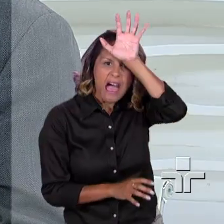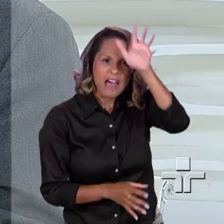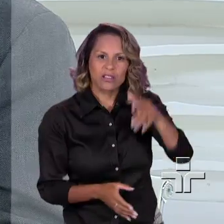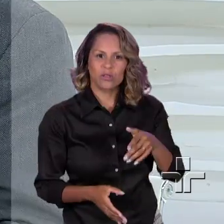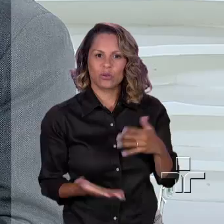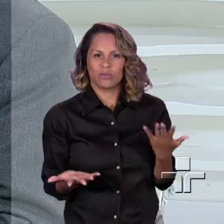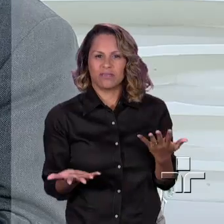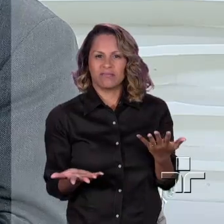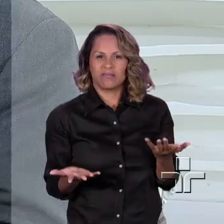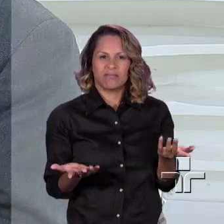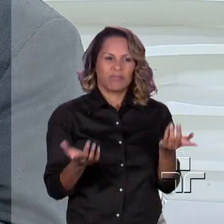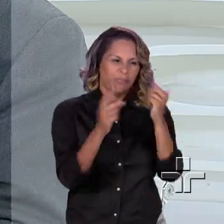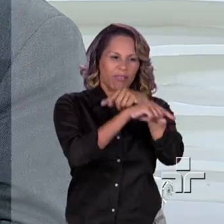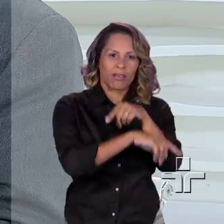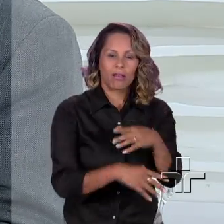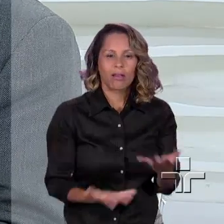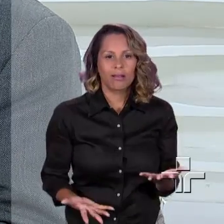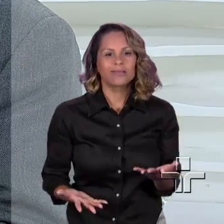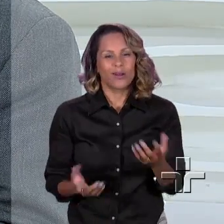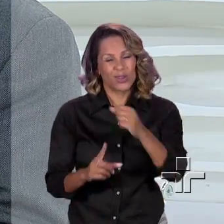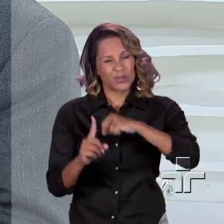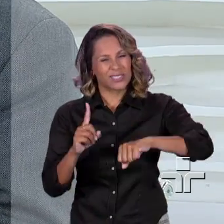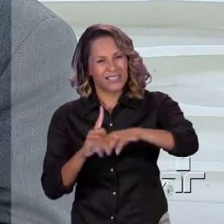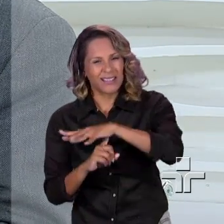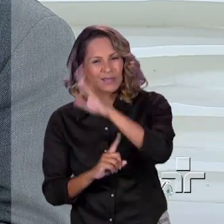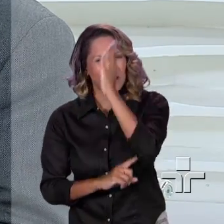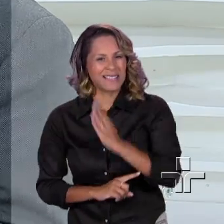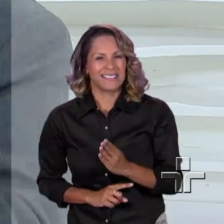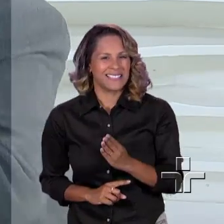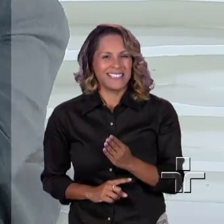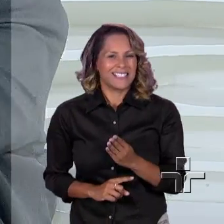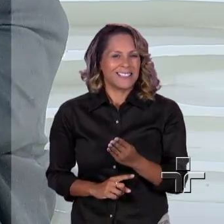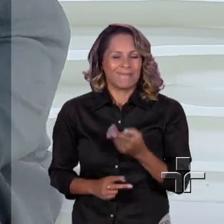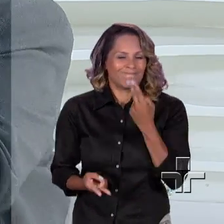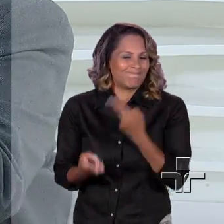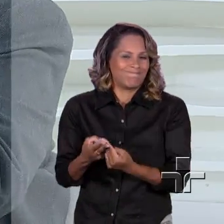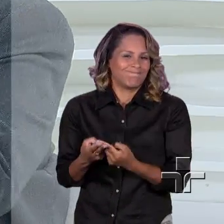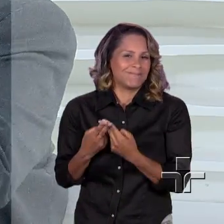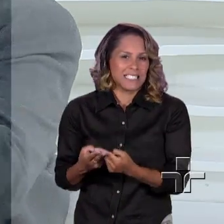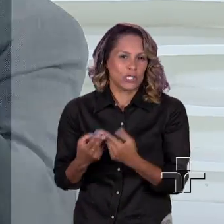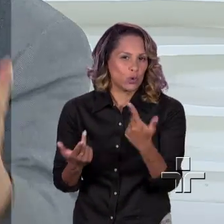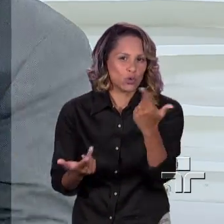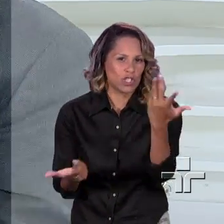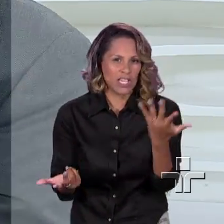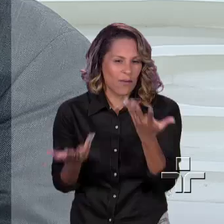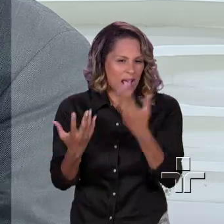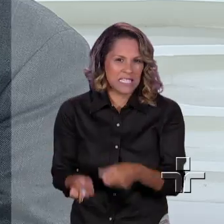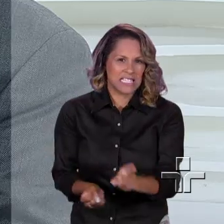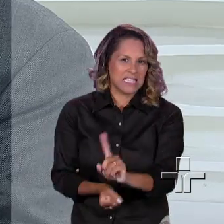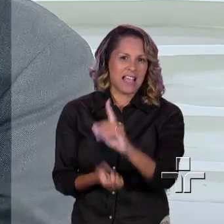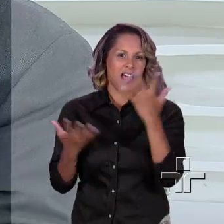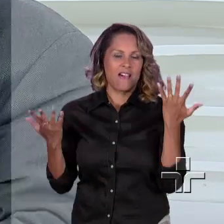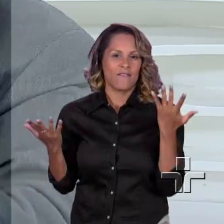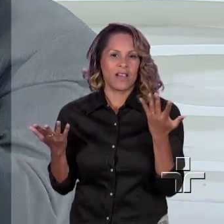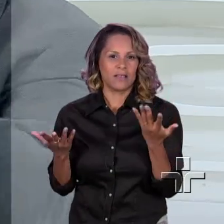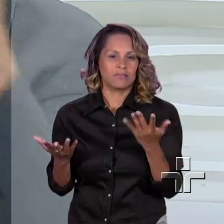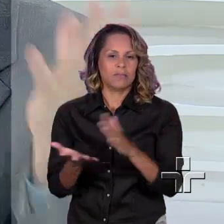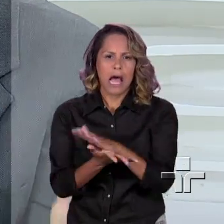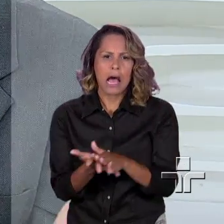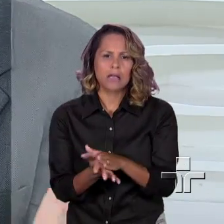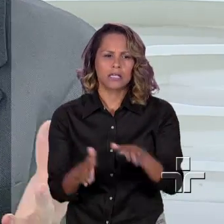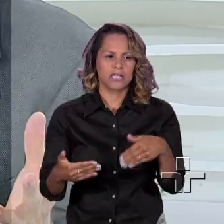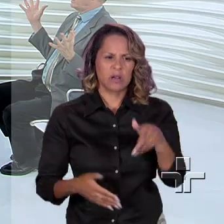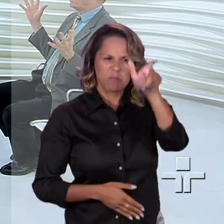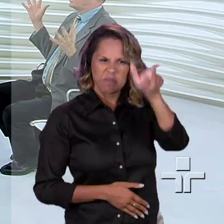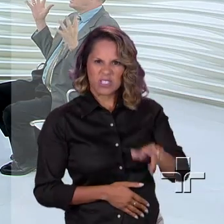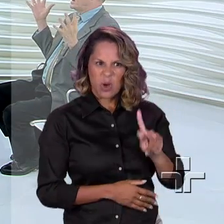a sociedade brasileira era muito intolerante, não tinha um espaço. Uma outra pessoa que era caricatura de homossexualidade, ou pessoas